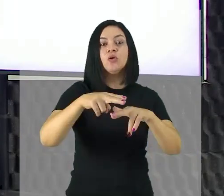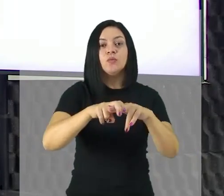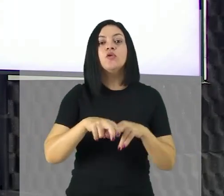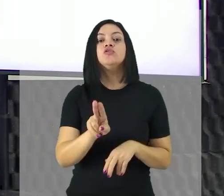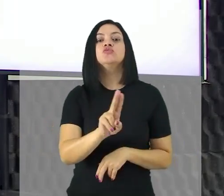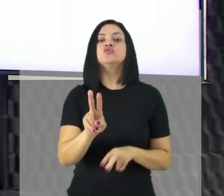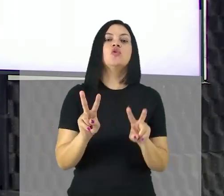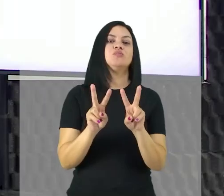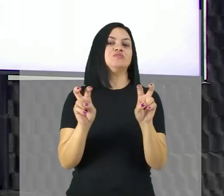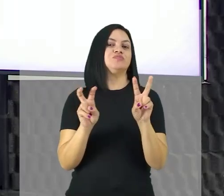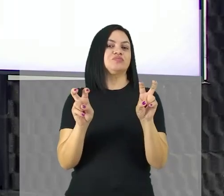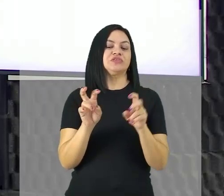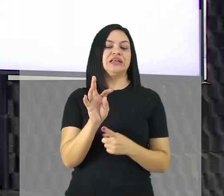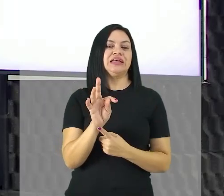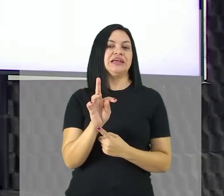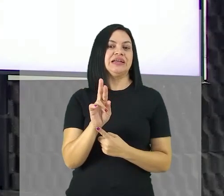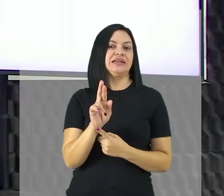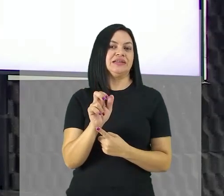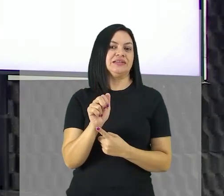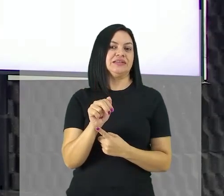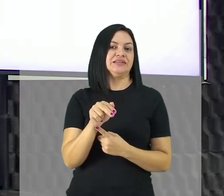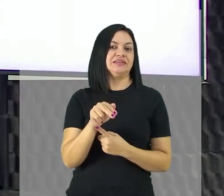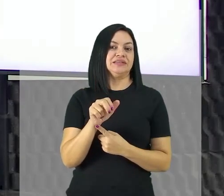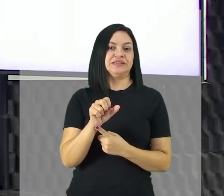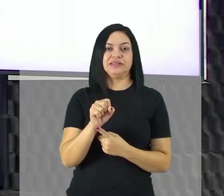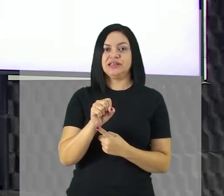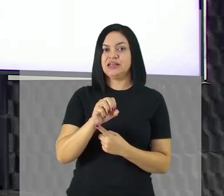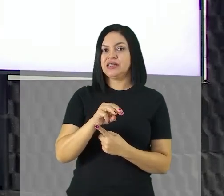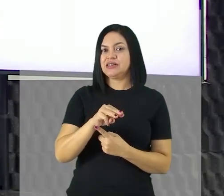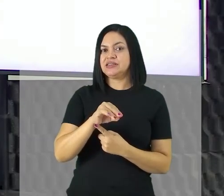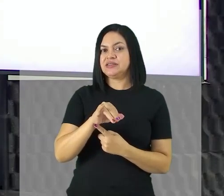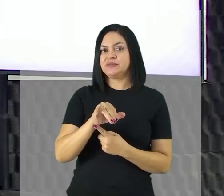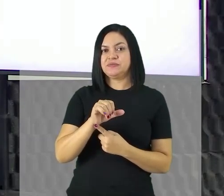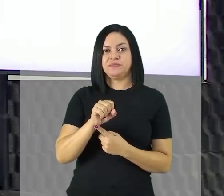nome do assunto é transmissão de calor.